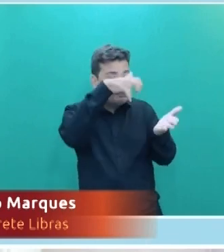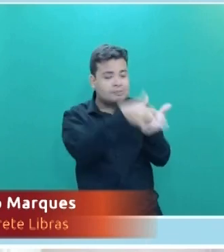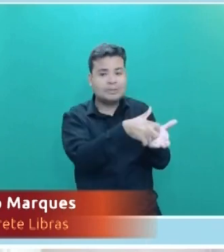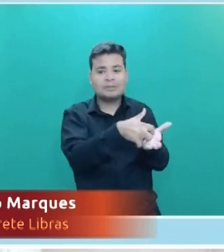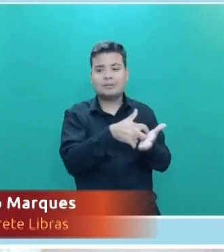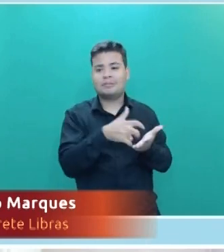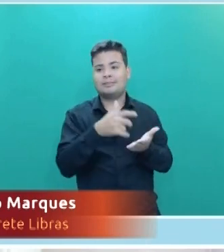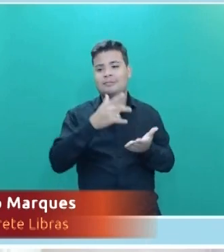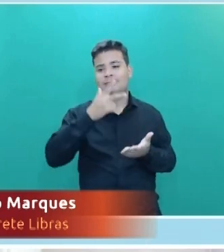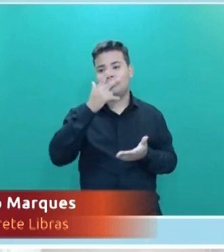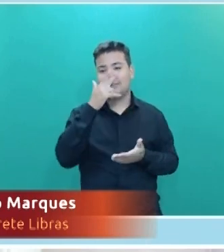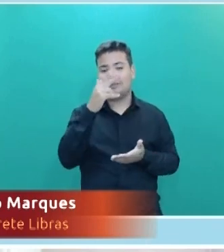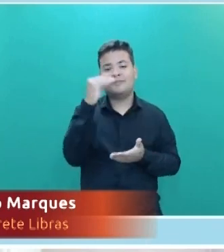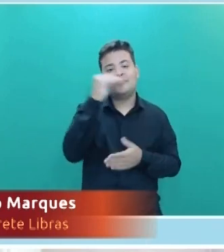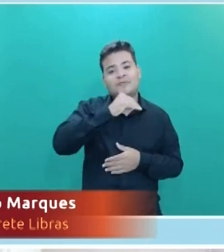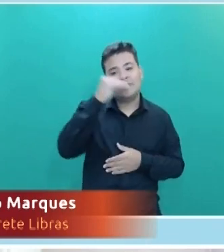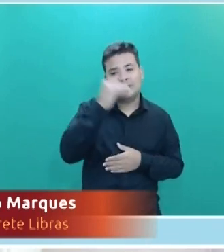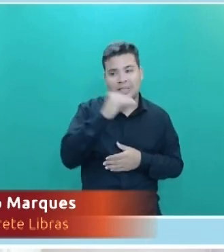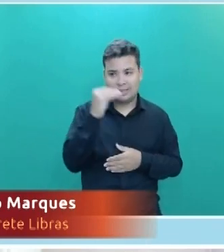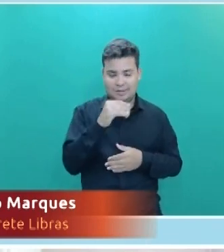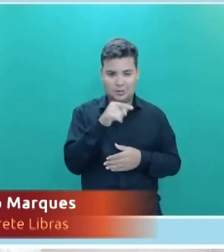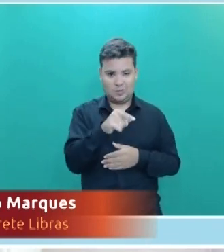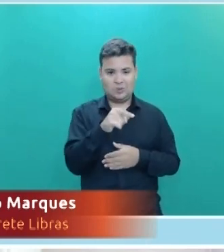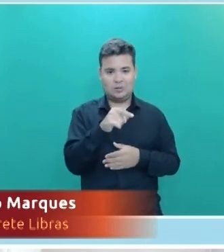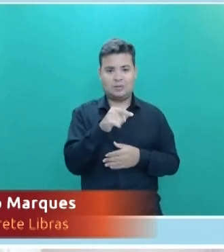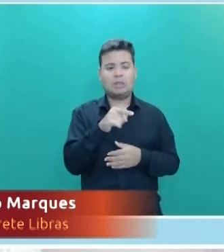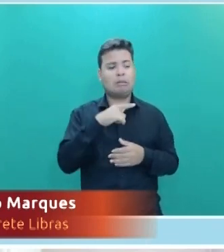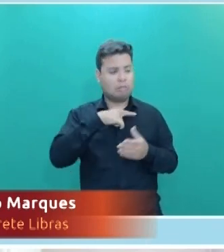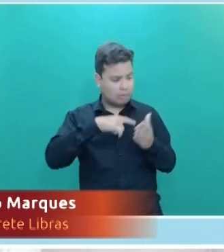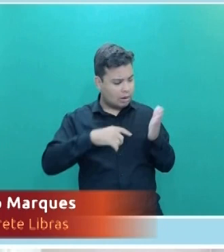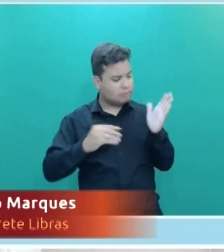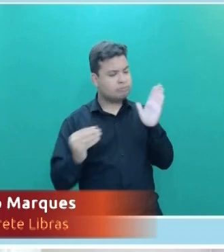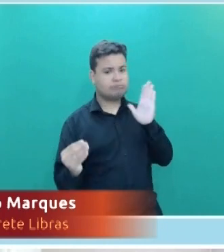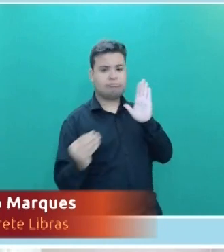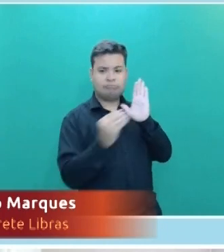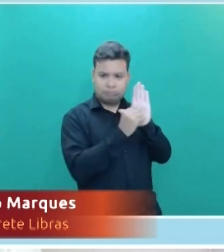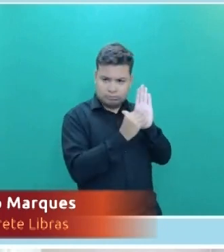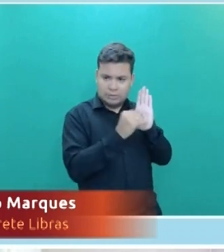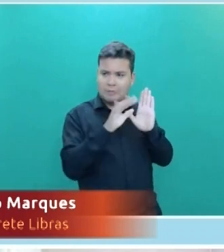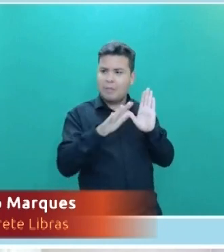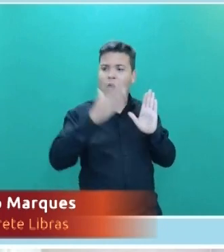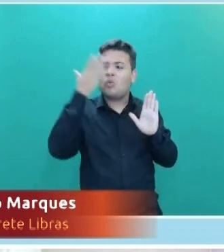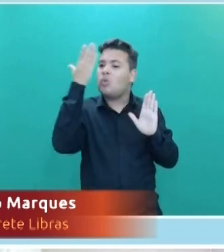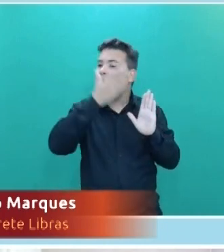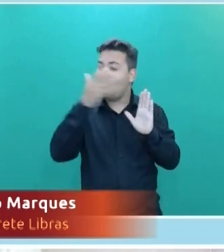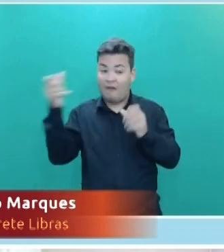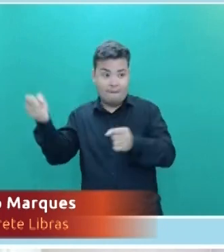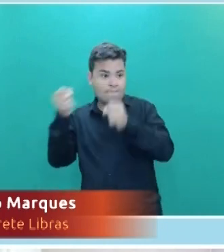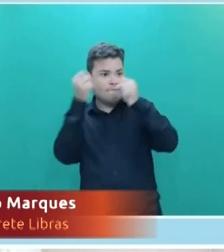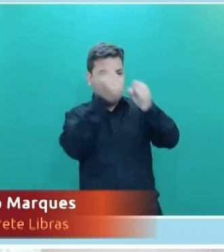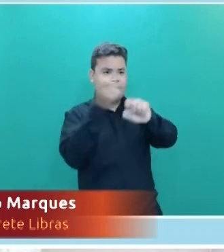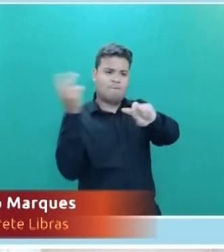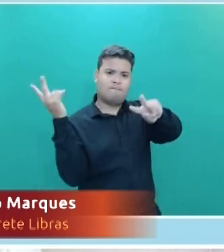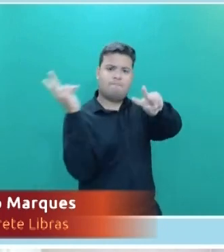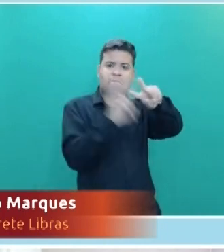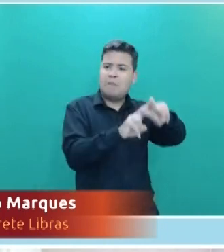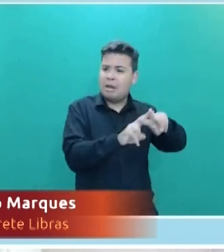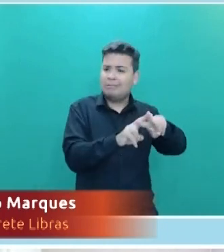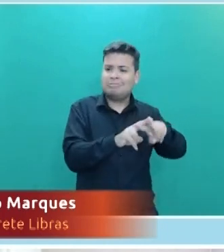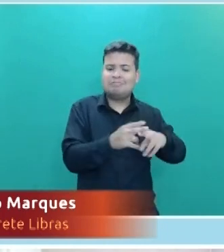penas previstas, mas não chega nunca a encarceração efetiva do